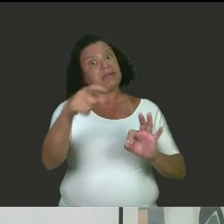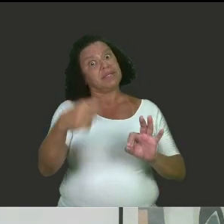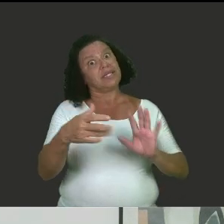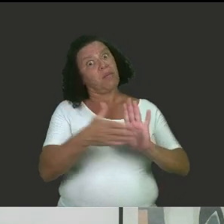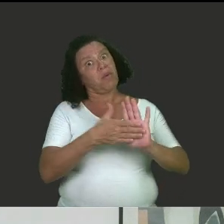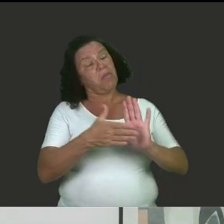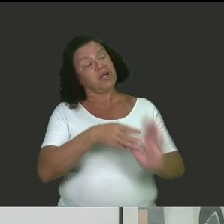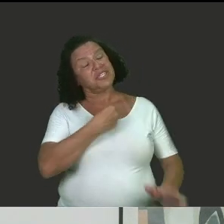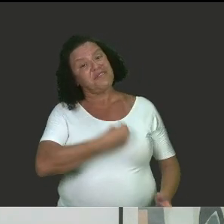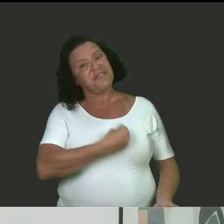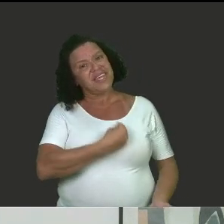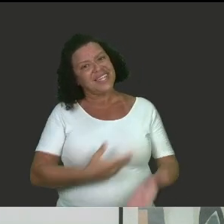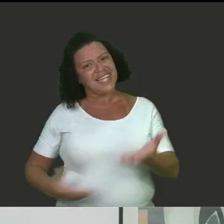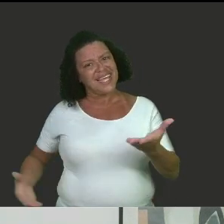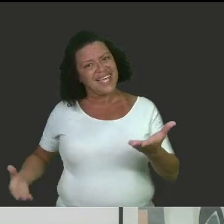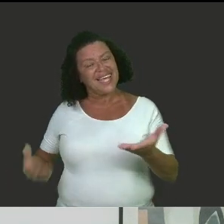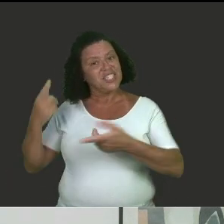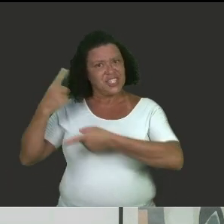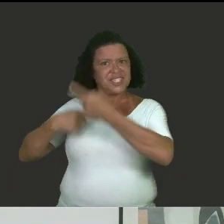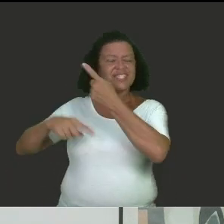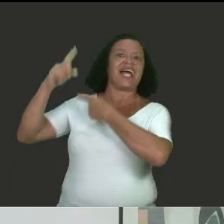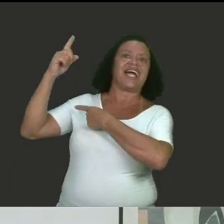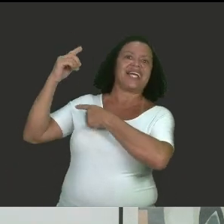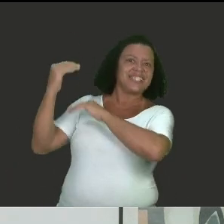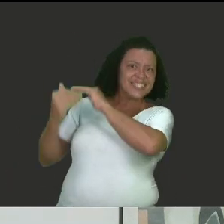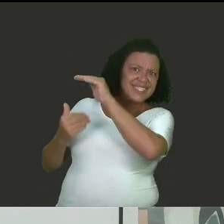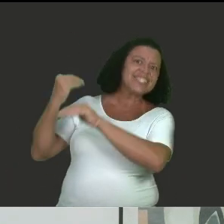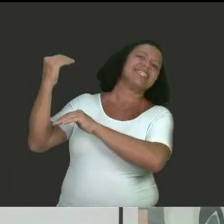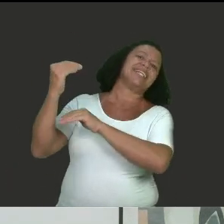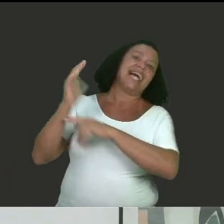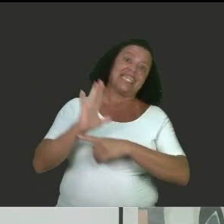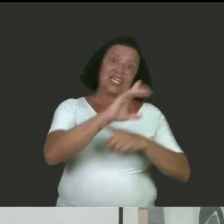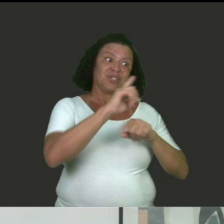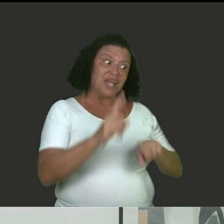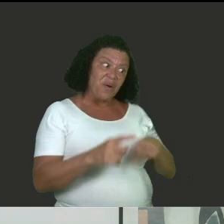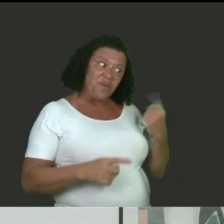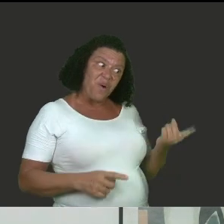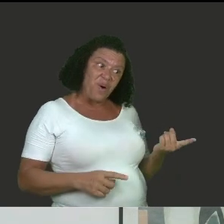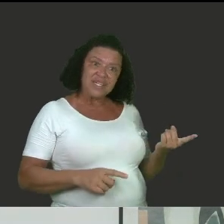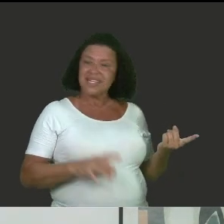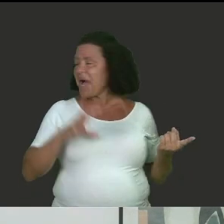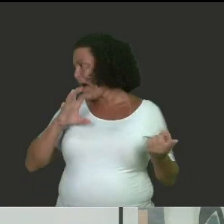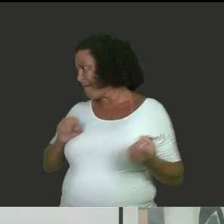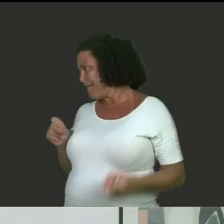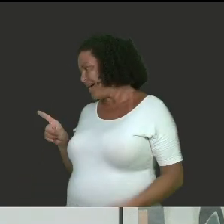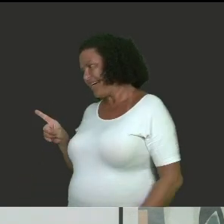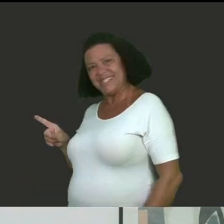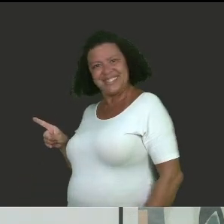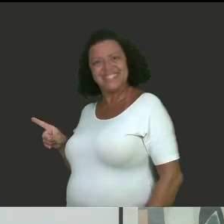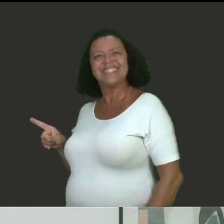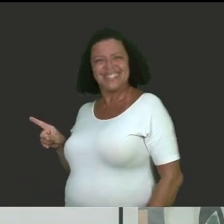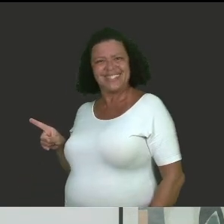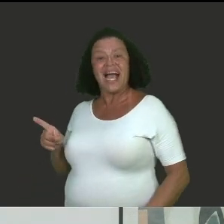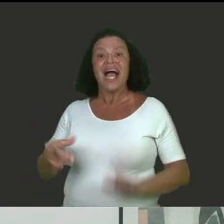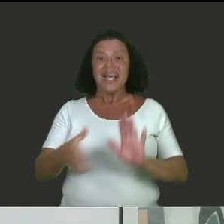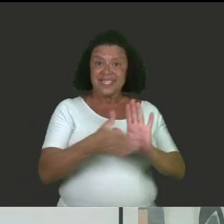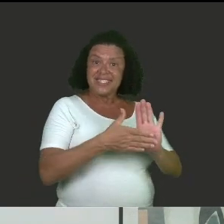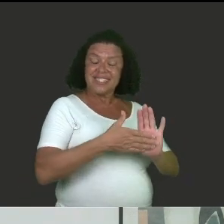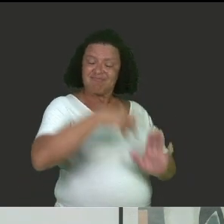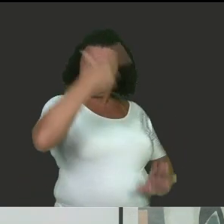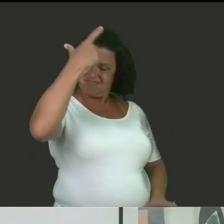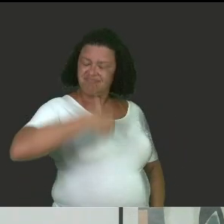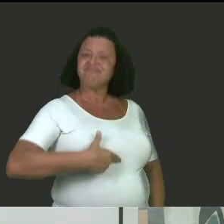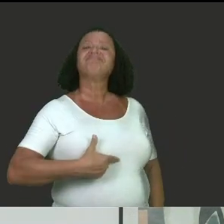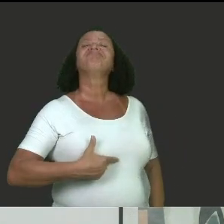um propósito de crescer, o propósito de ajudar o próximo, de amar o próximo, o propósito de sermos